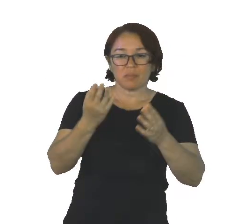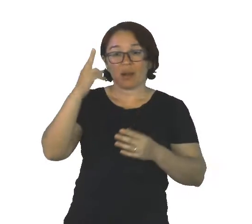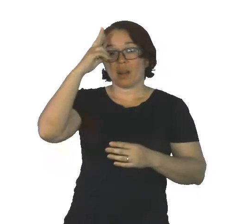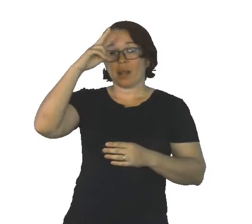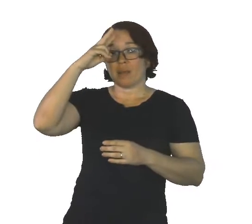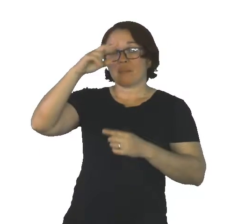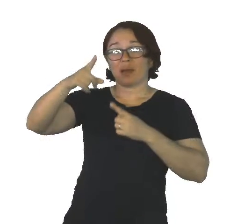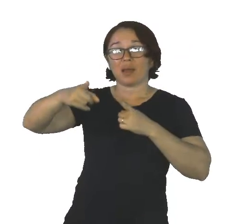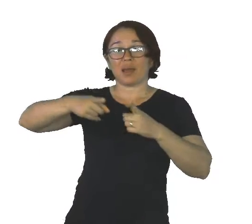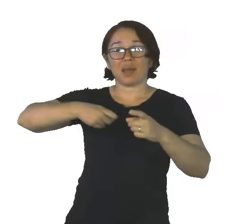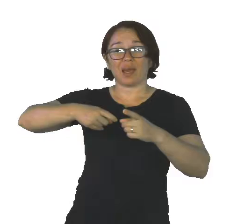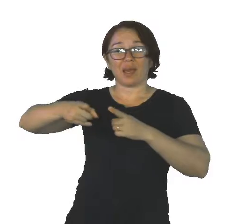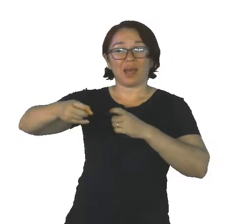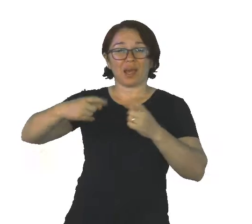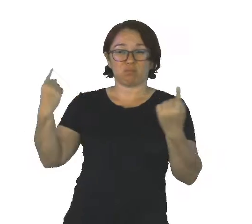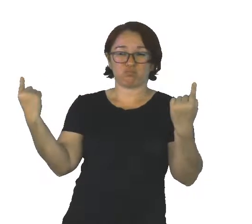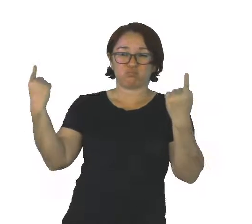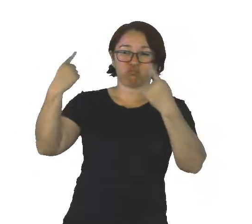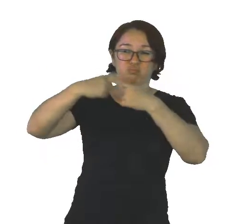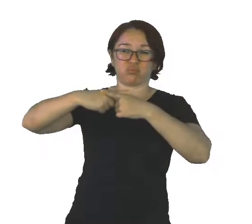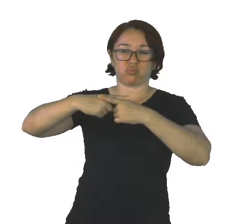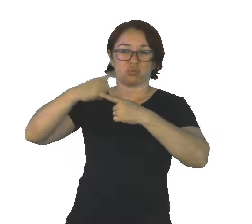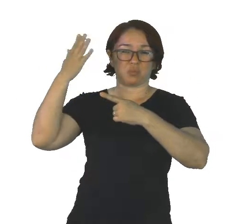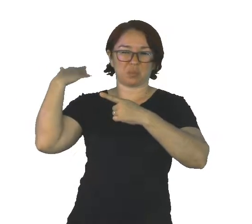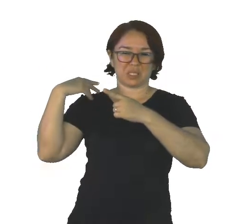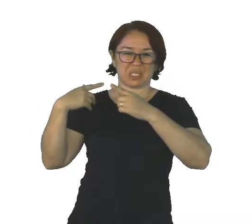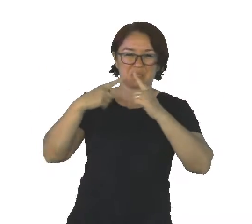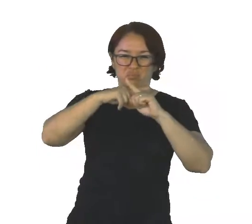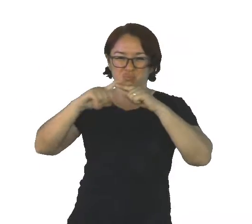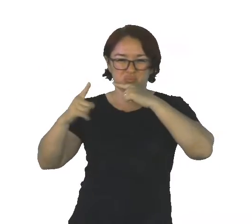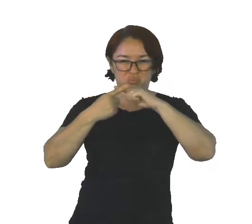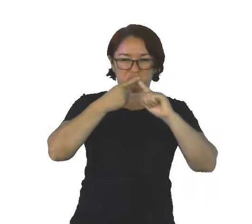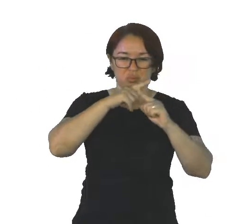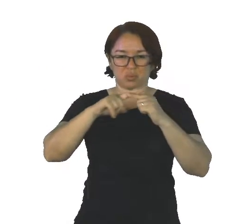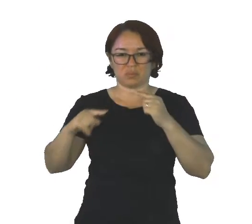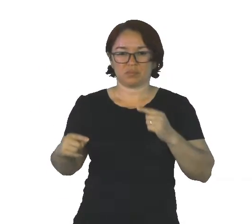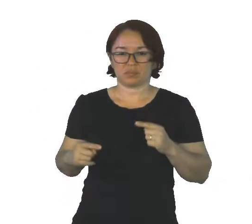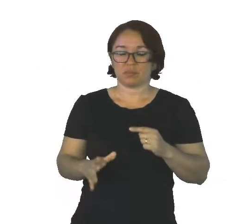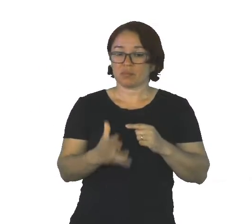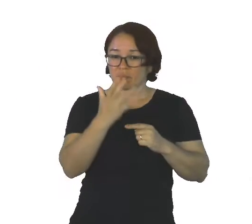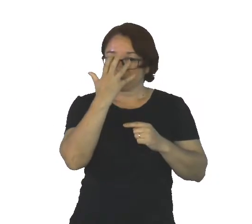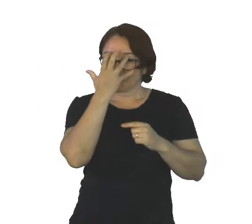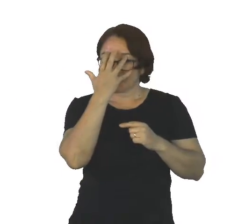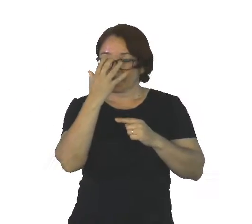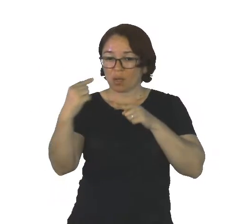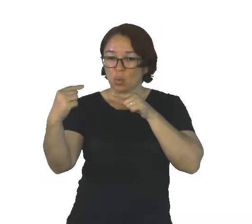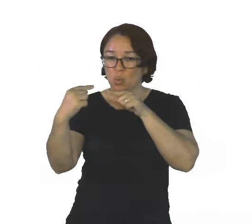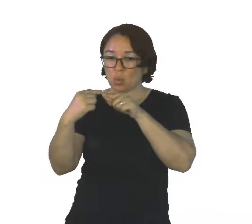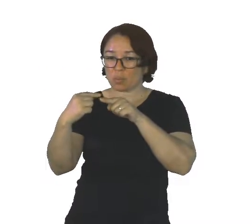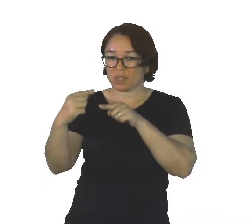na ocasião justamente os inimigos que foram derrotados.